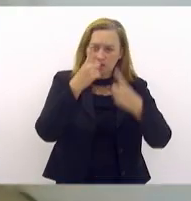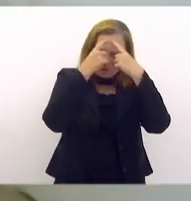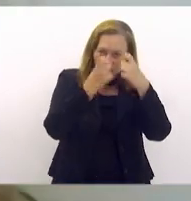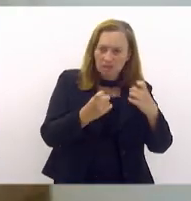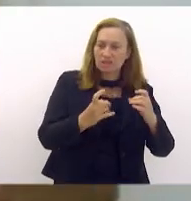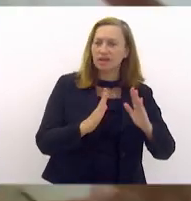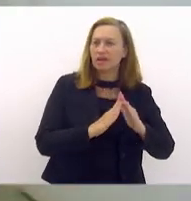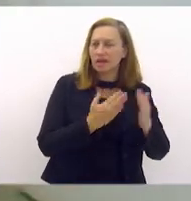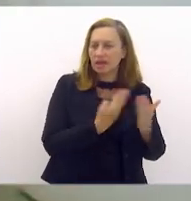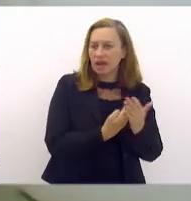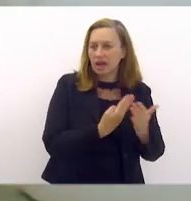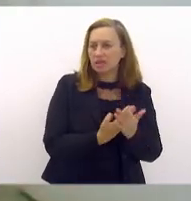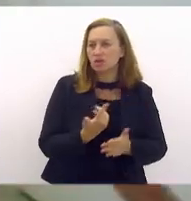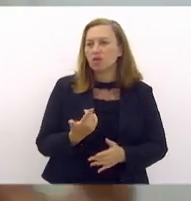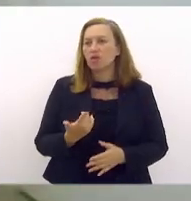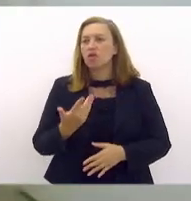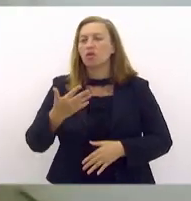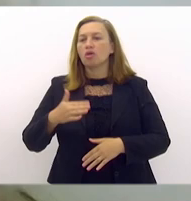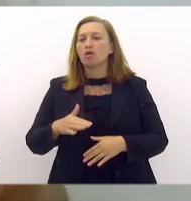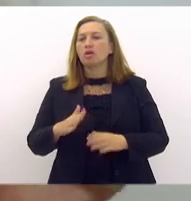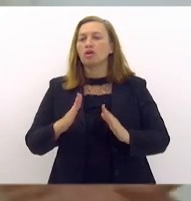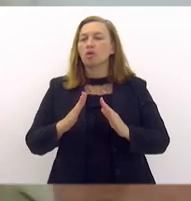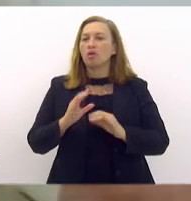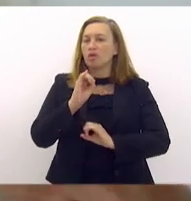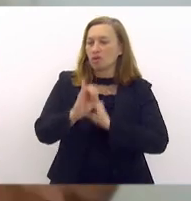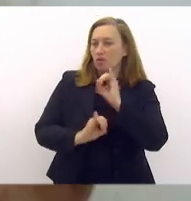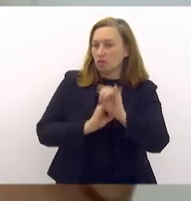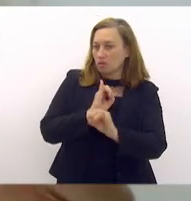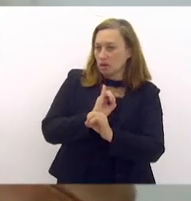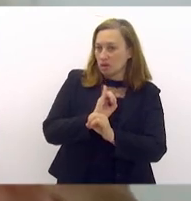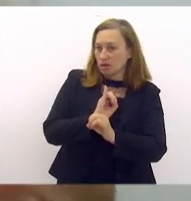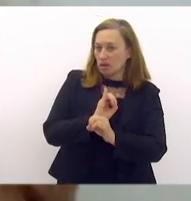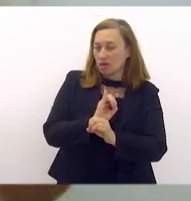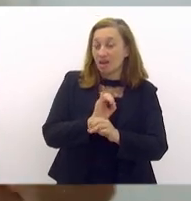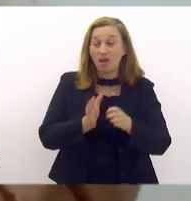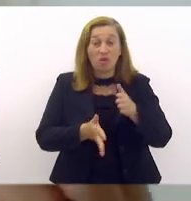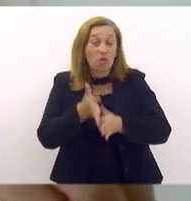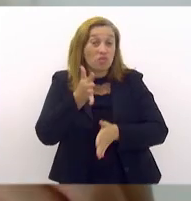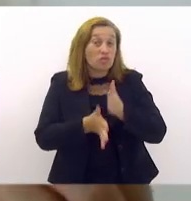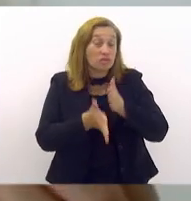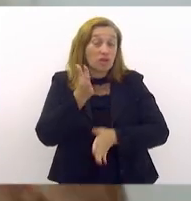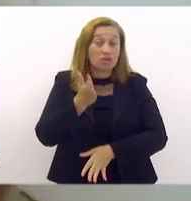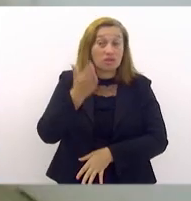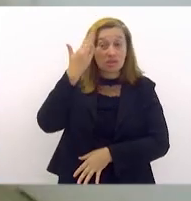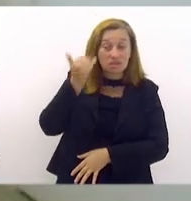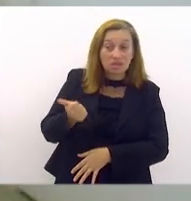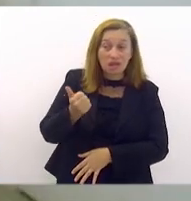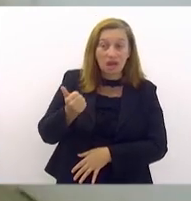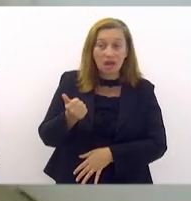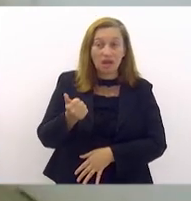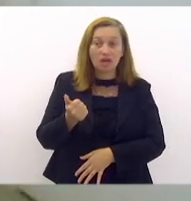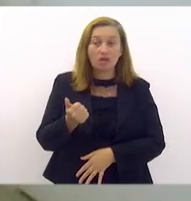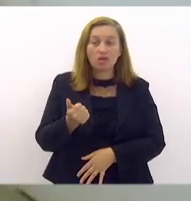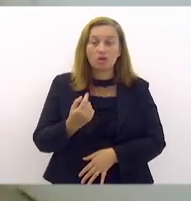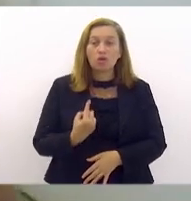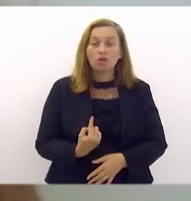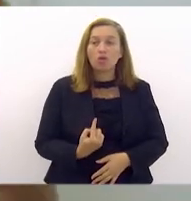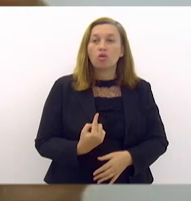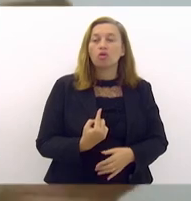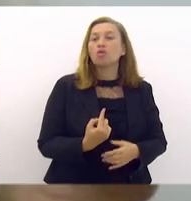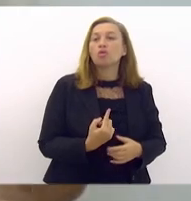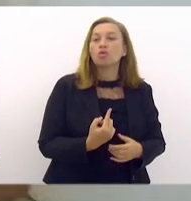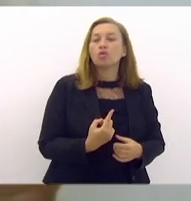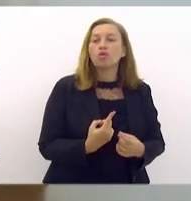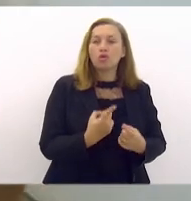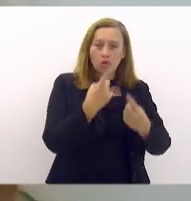ou violência fora da internet e violência online, ela é complexa. A gente sabe que um retroalimenta o outro,